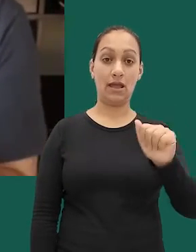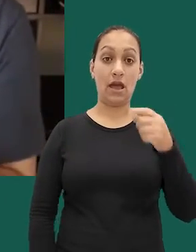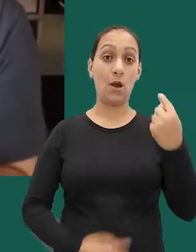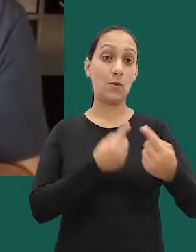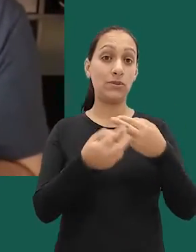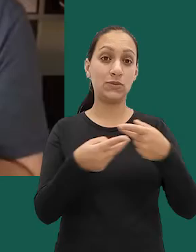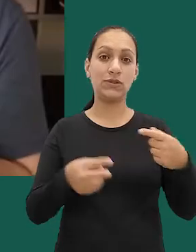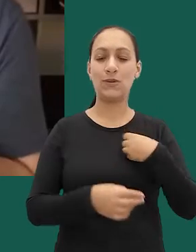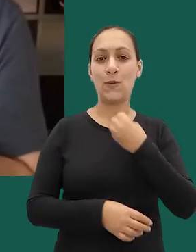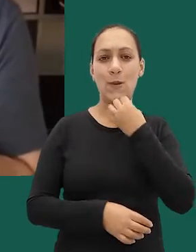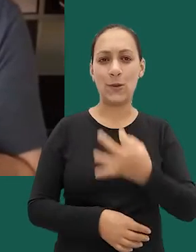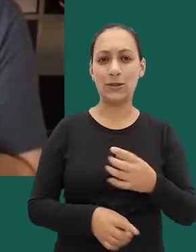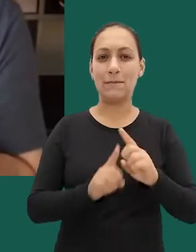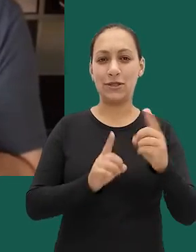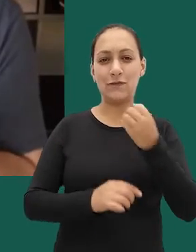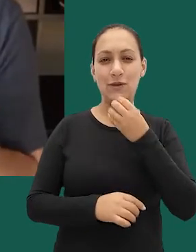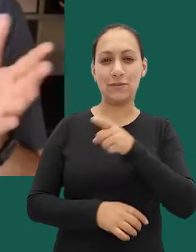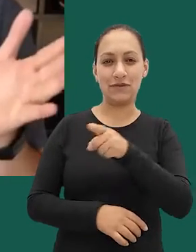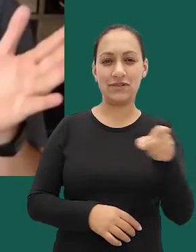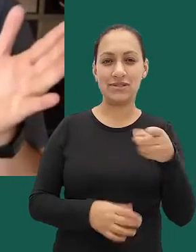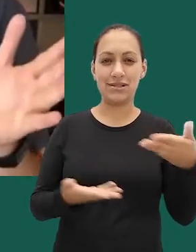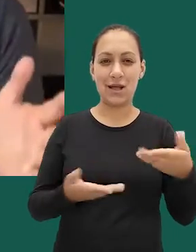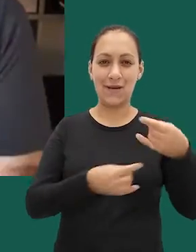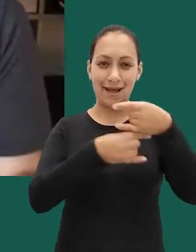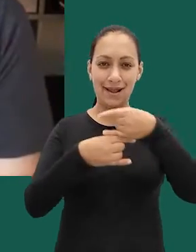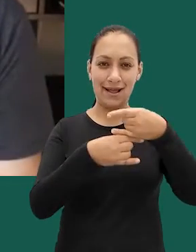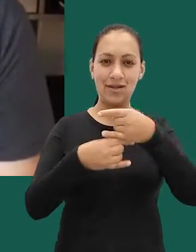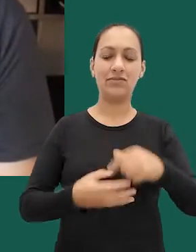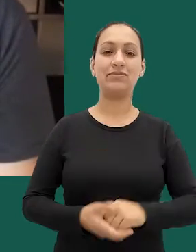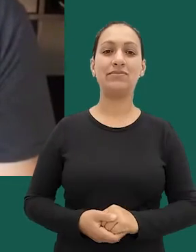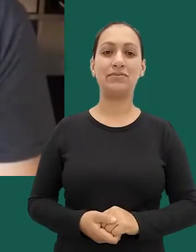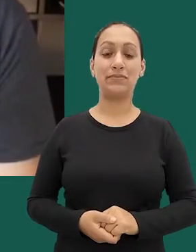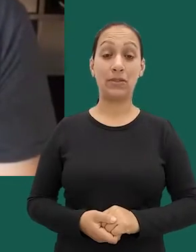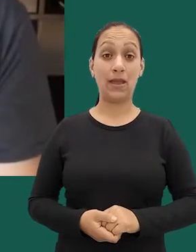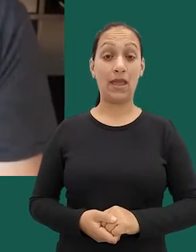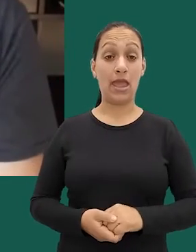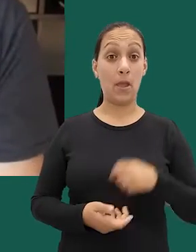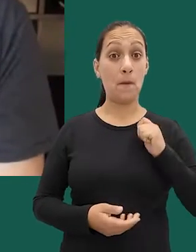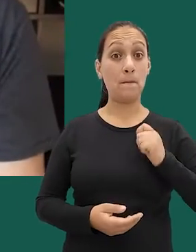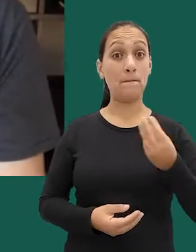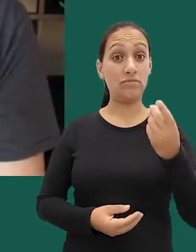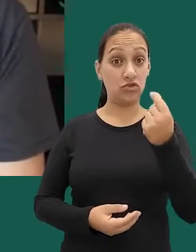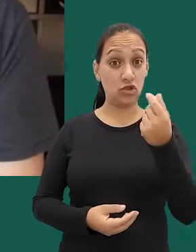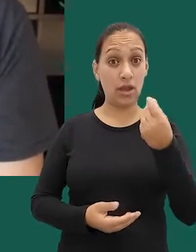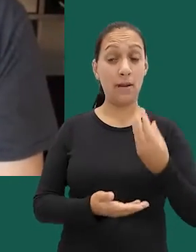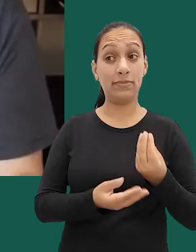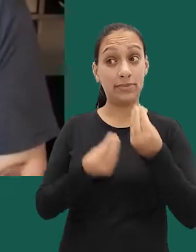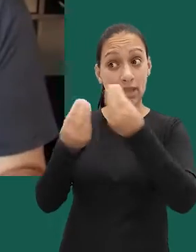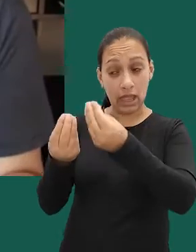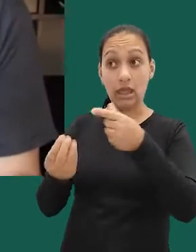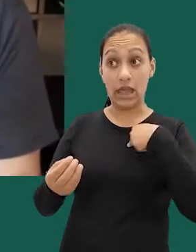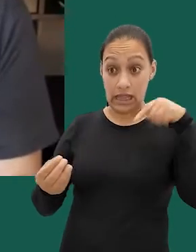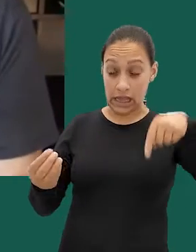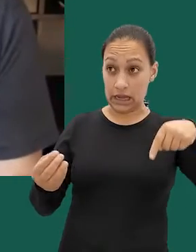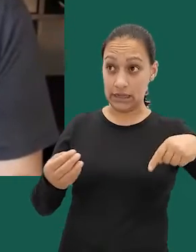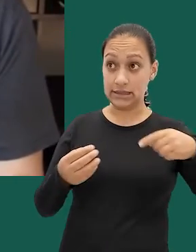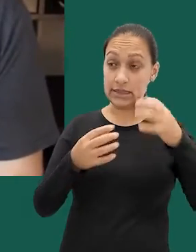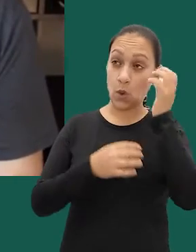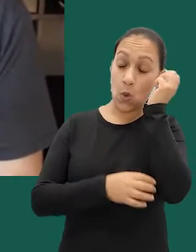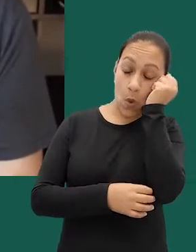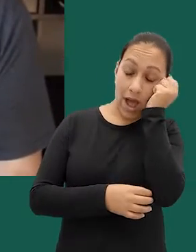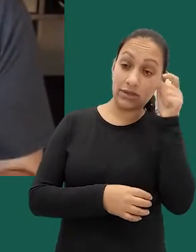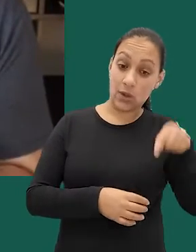contar aqui na live para vocês, eu literalmente dei o dinheiro para a pessoa, dizer, esse quarto agora é meu, ou essa